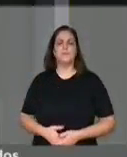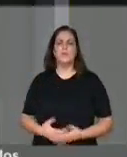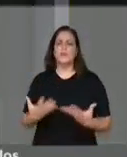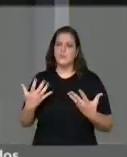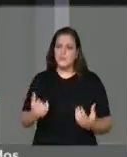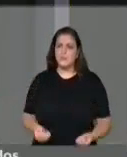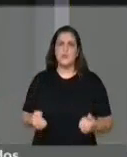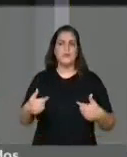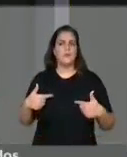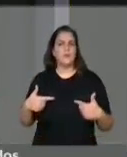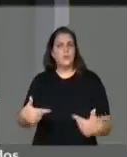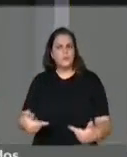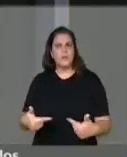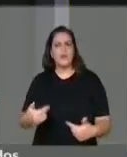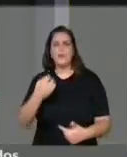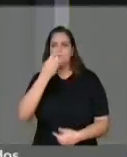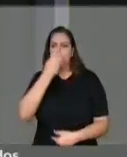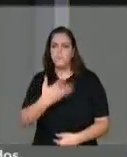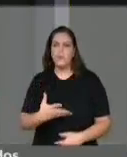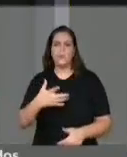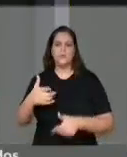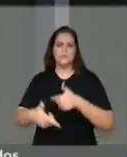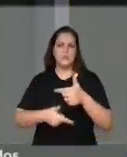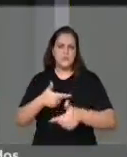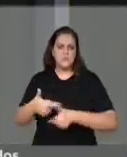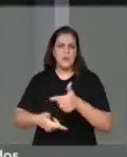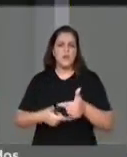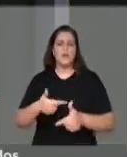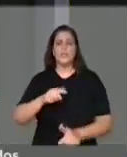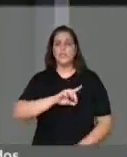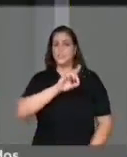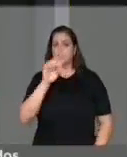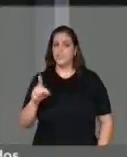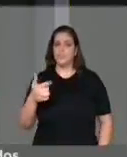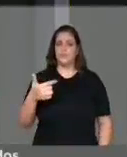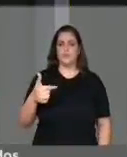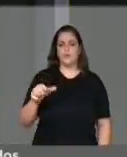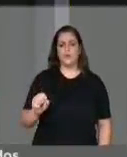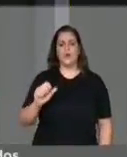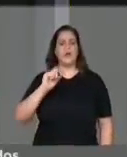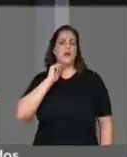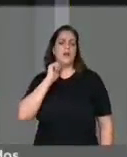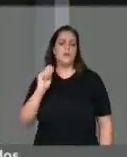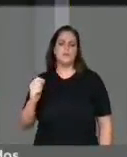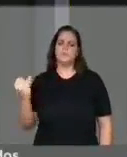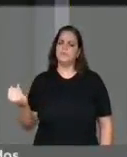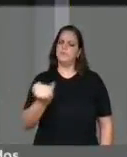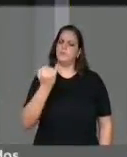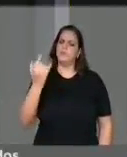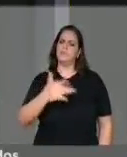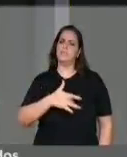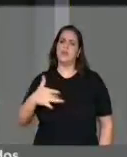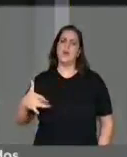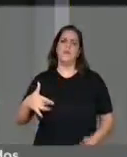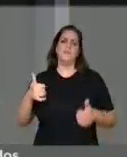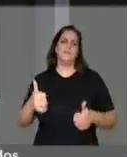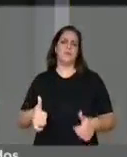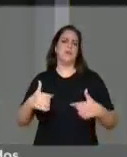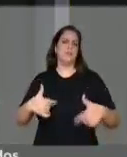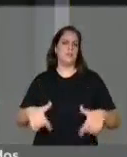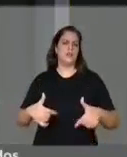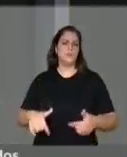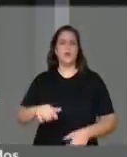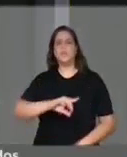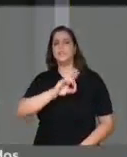bom combate, façamos deste dia 28 de abril, Dia Mundial da Segurança e da Saúde no Trabalho e Dia